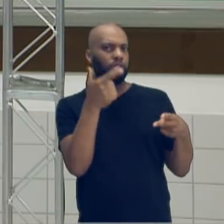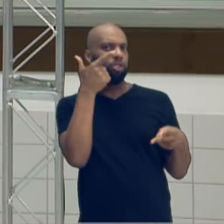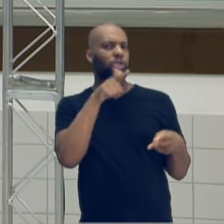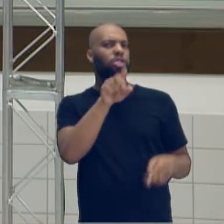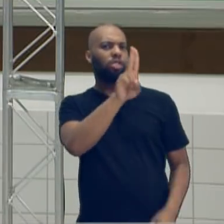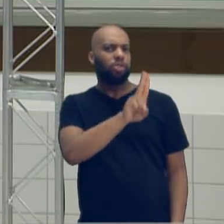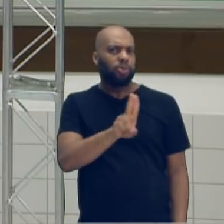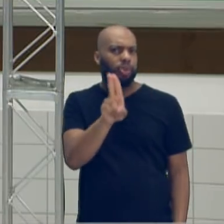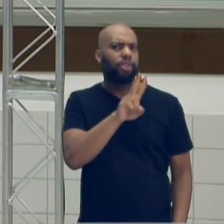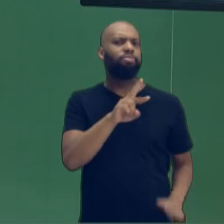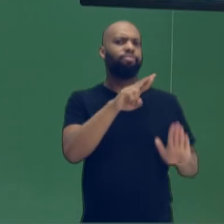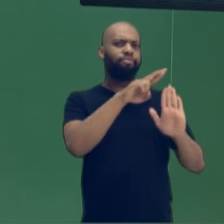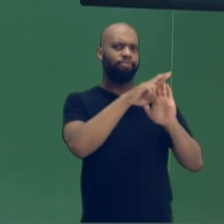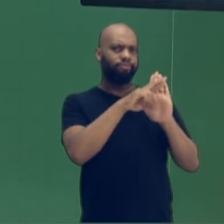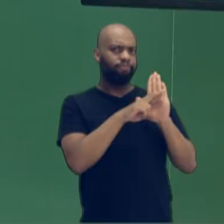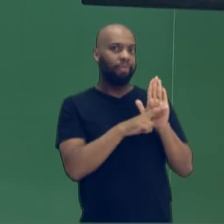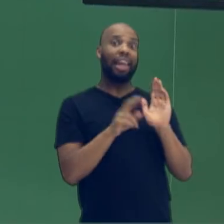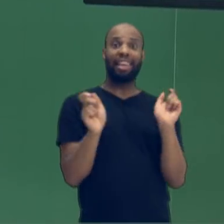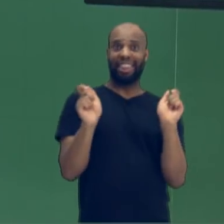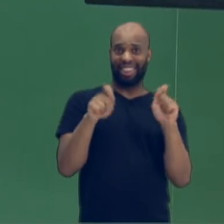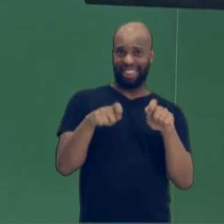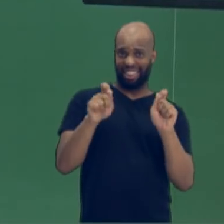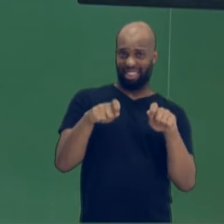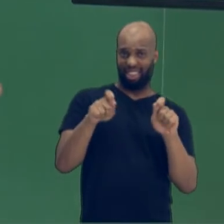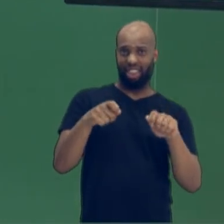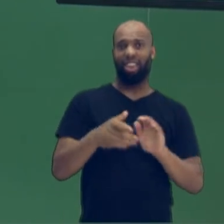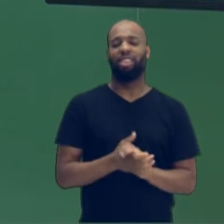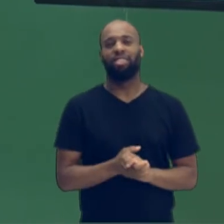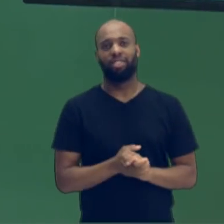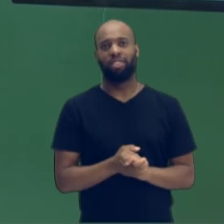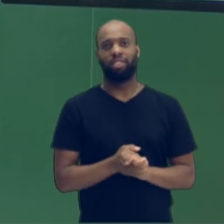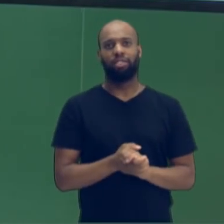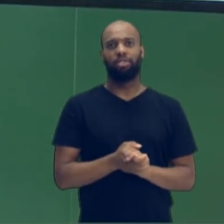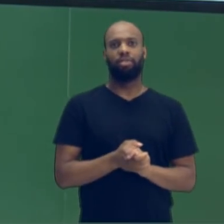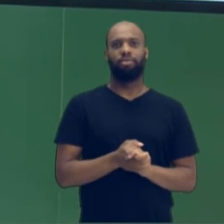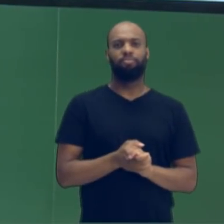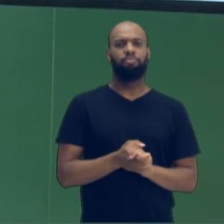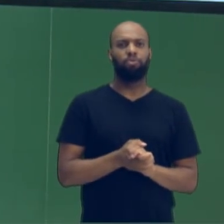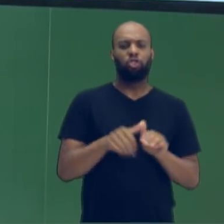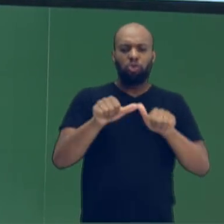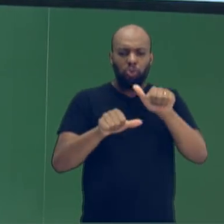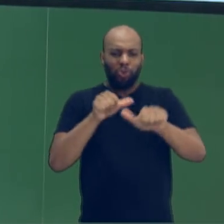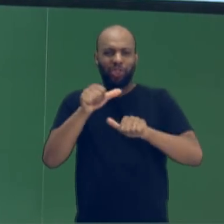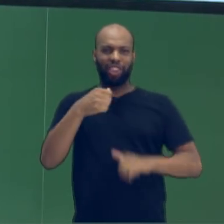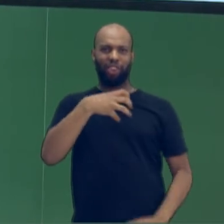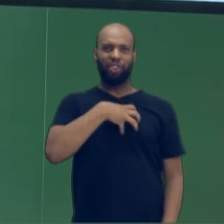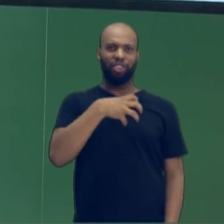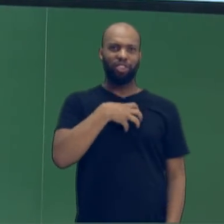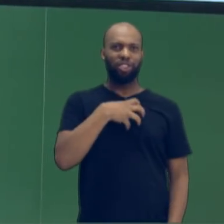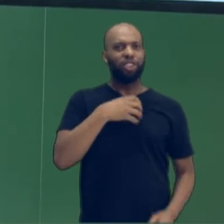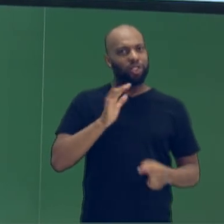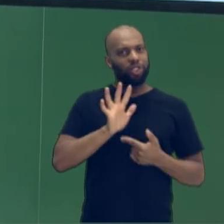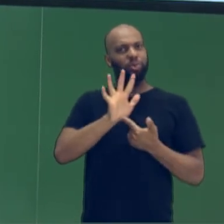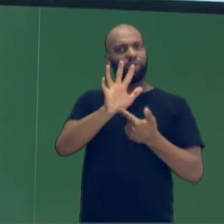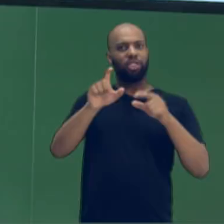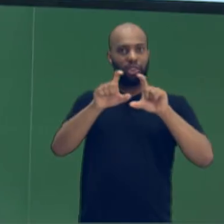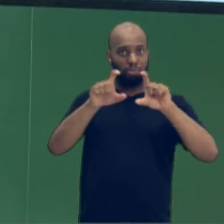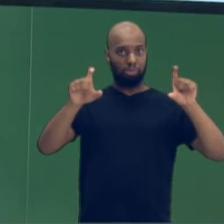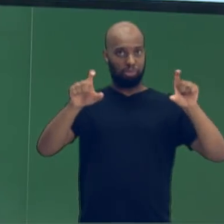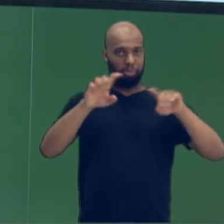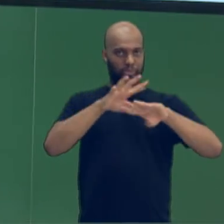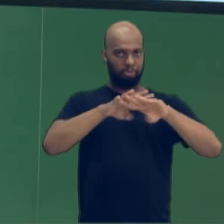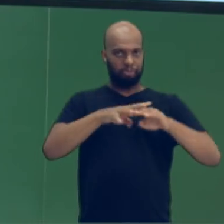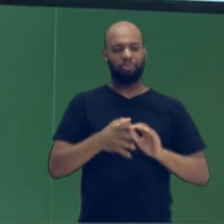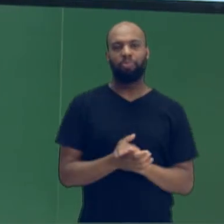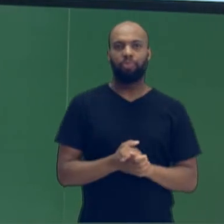apliquem, né, essa possibilidade, digamos assim, de modificar um pouco a maneira de representar a expressão. Tá?